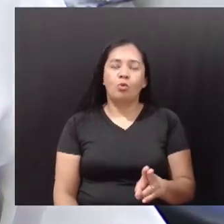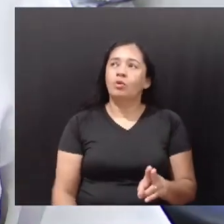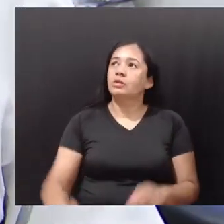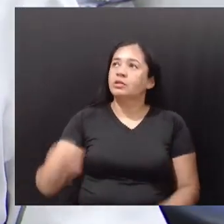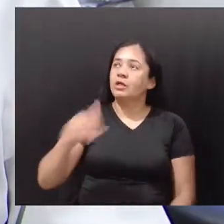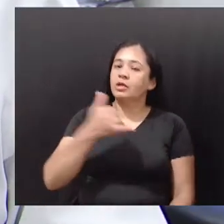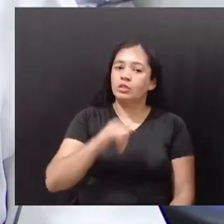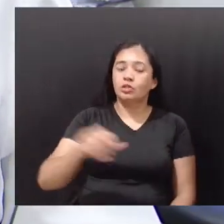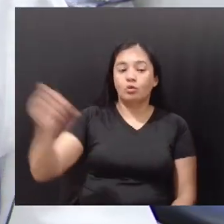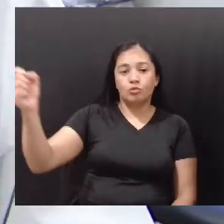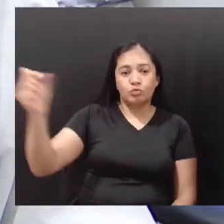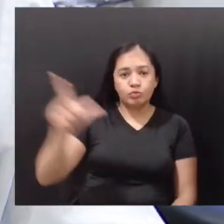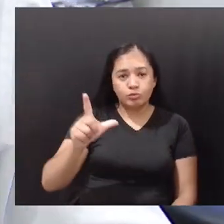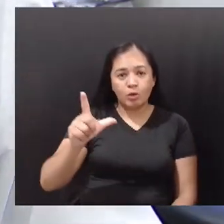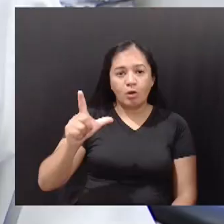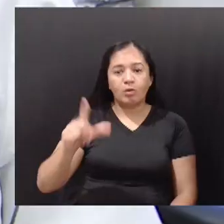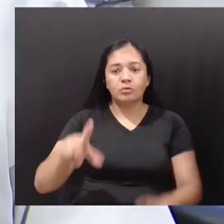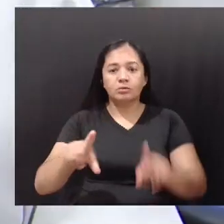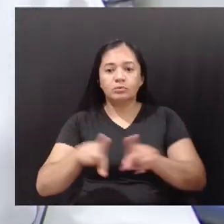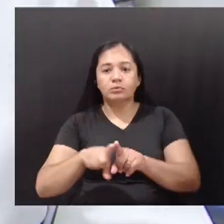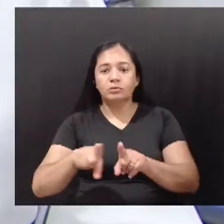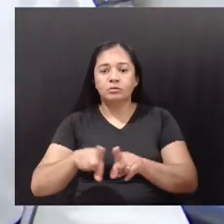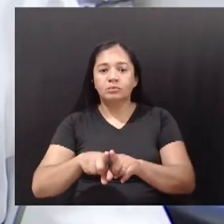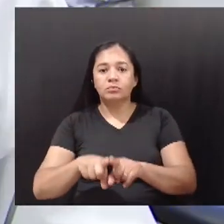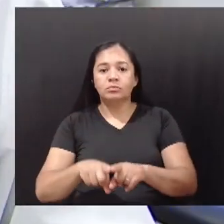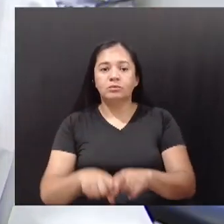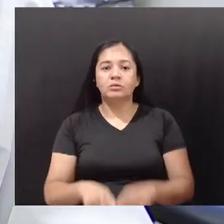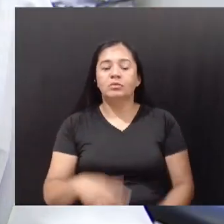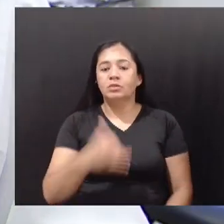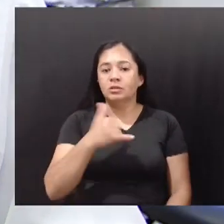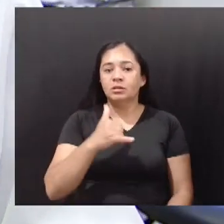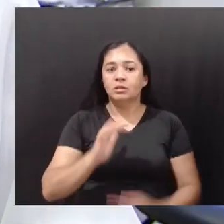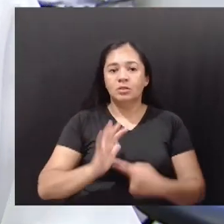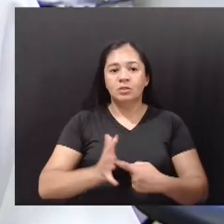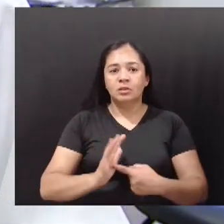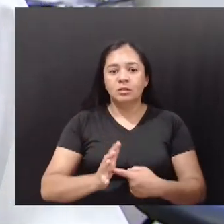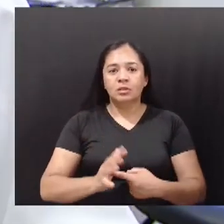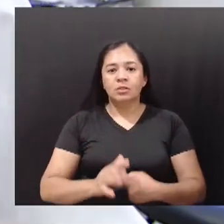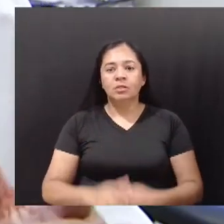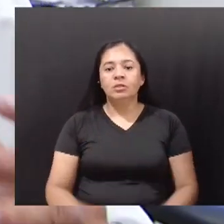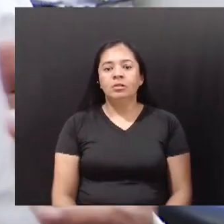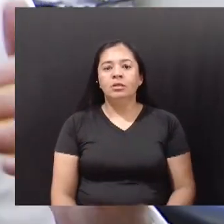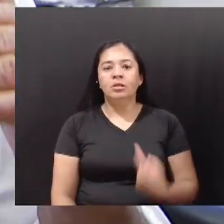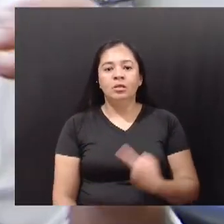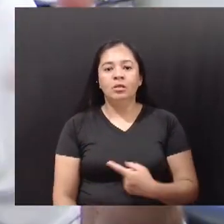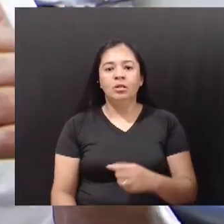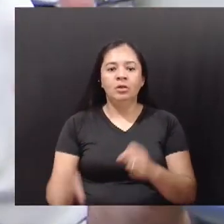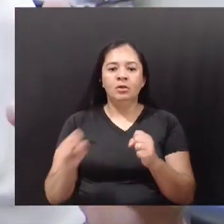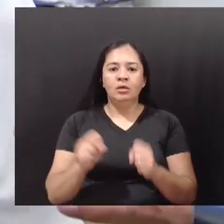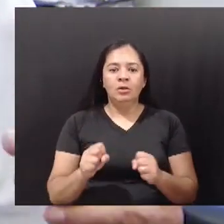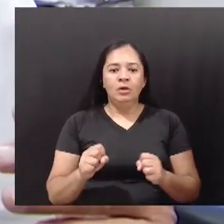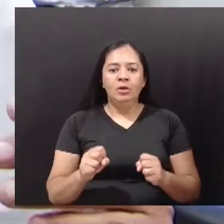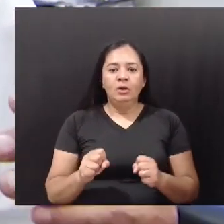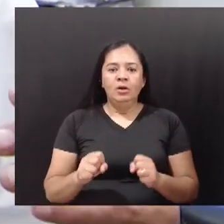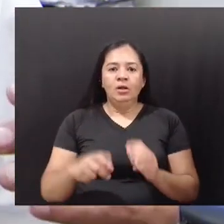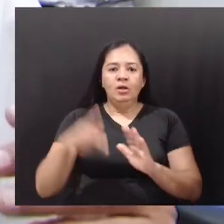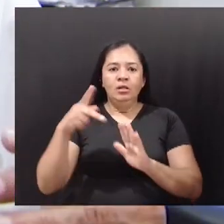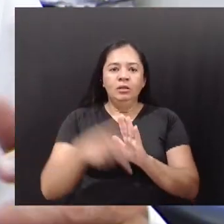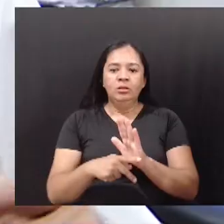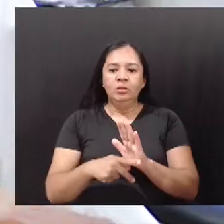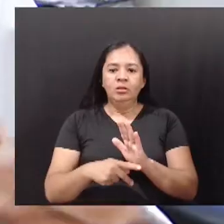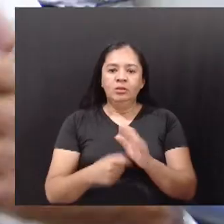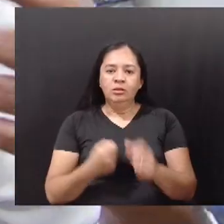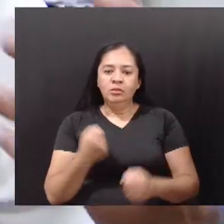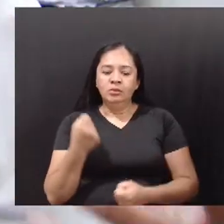também de energia motor elétrico. E aí a gente pode, no projeto, apresentar algumas propostas